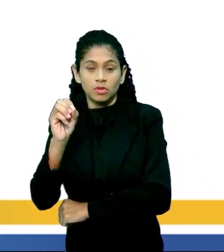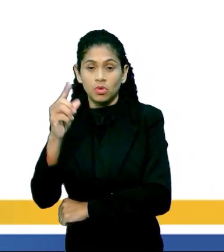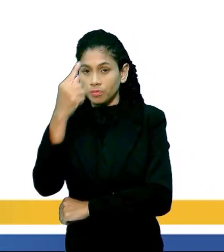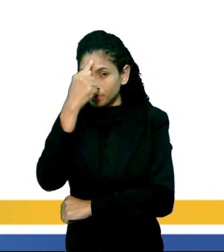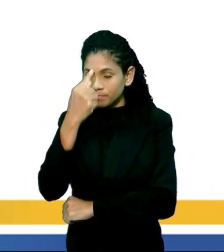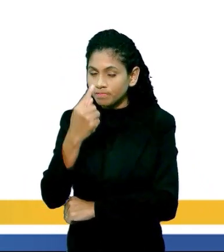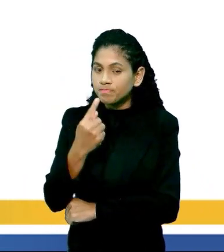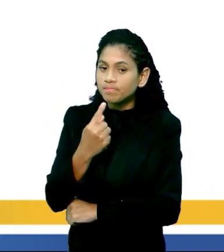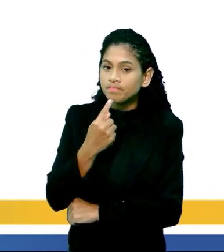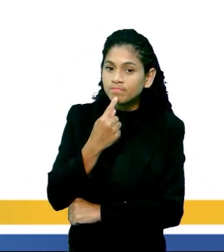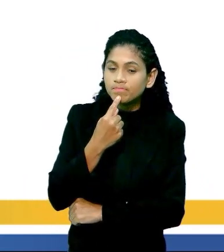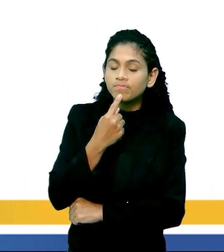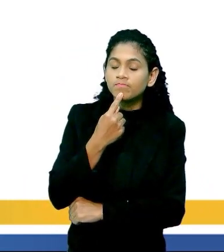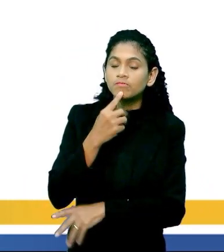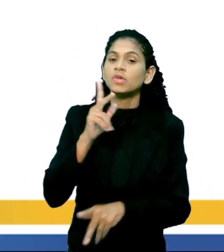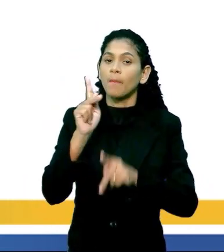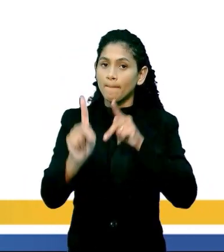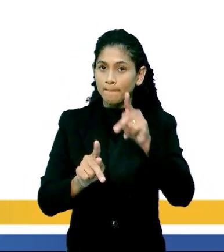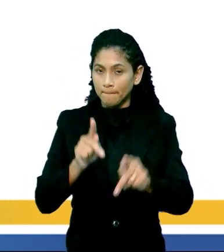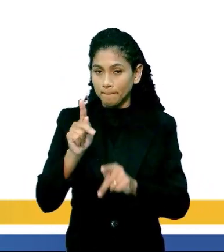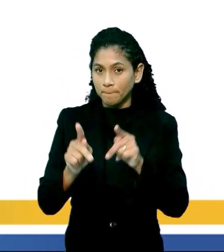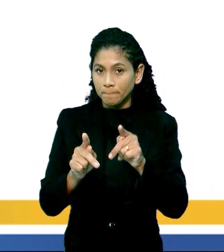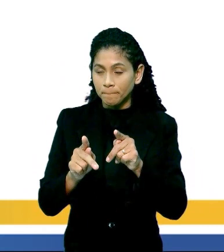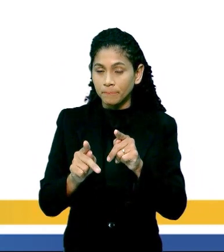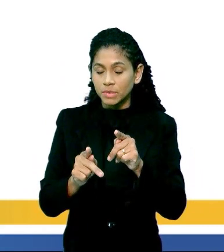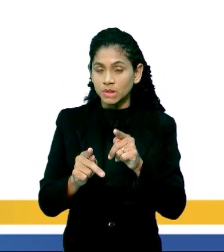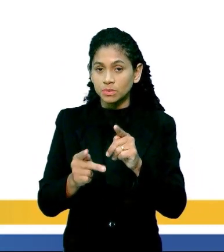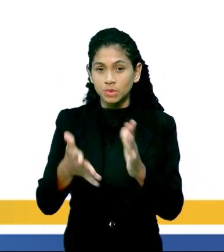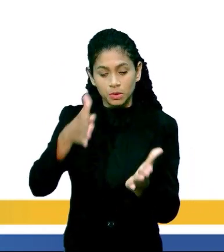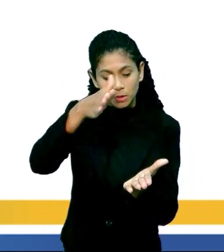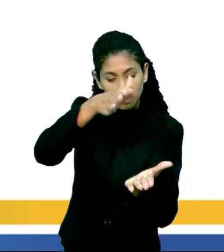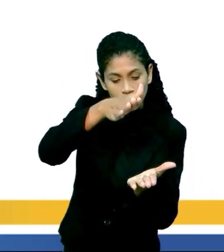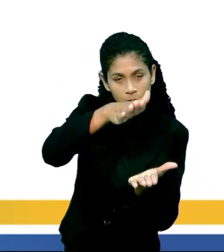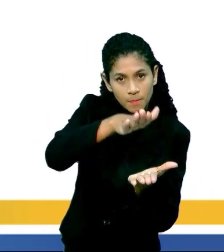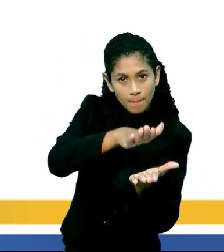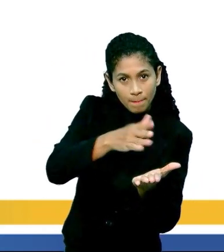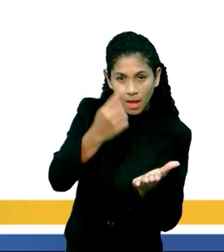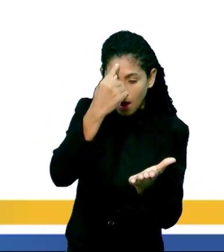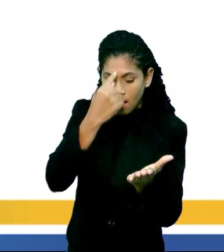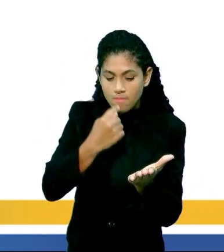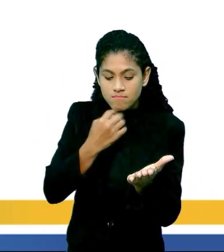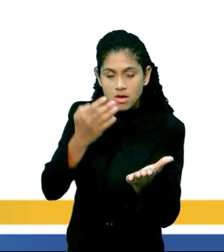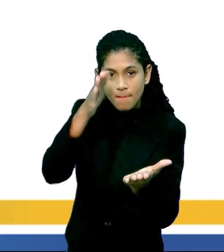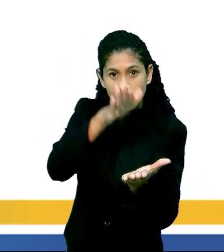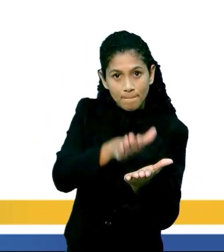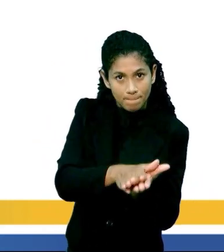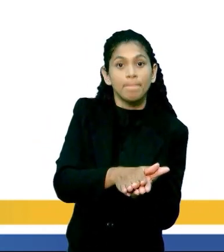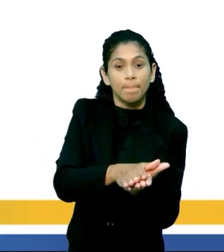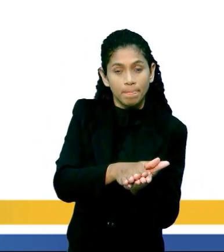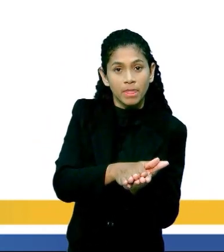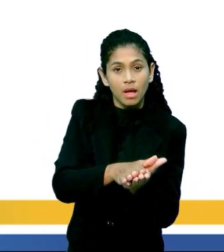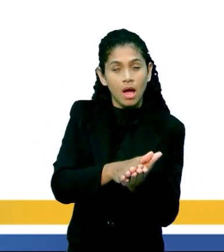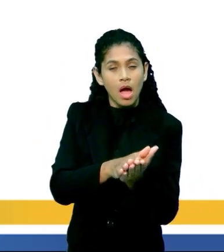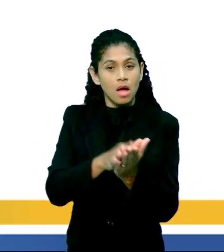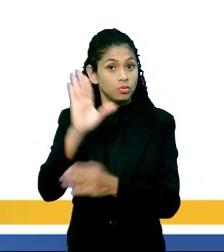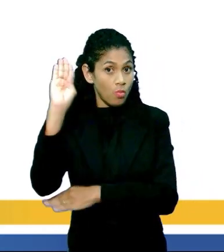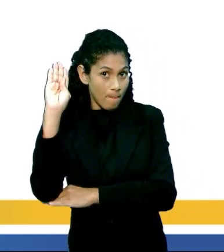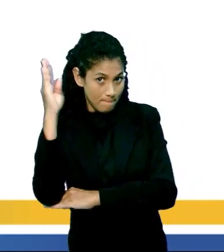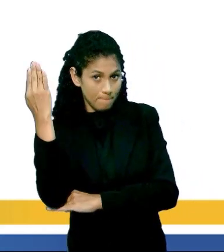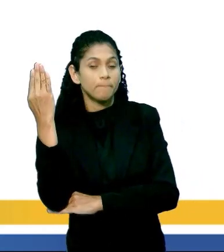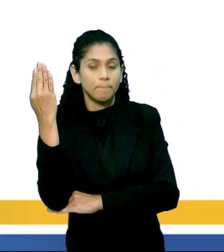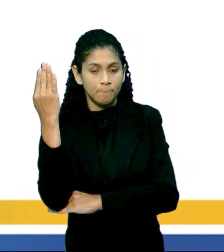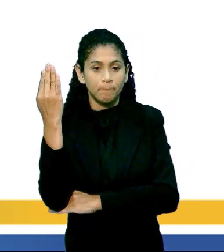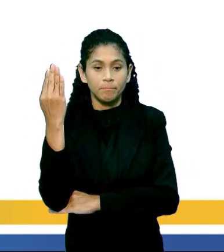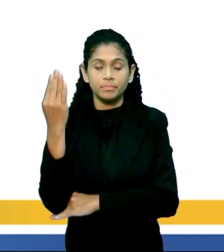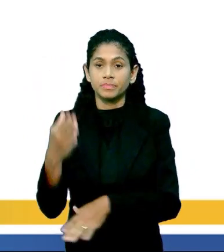ilustrações populares obtidas por gravuras talhadas em madeira. A origem da xilogravura nordestina